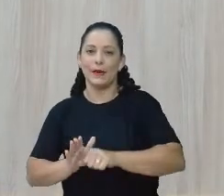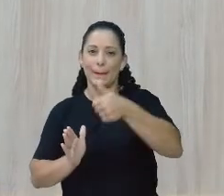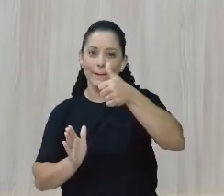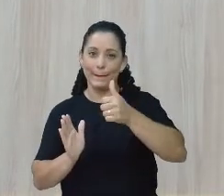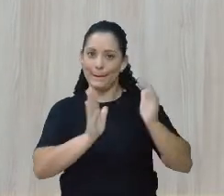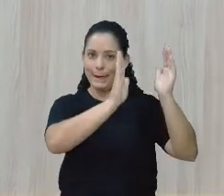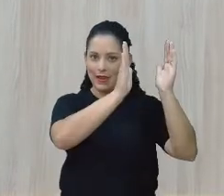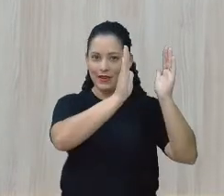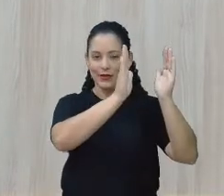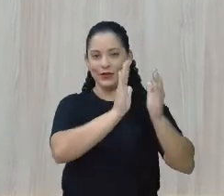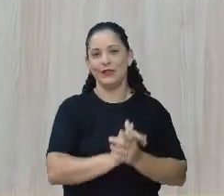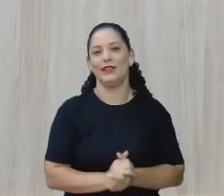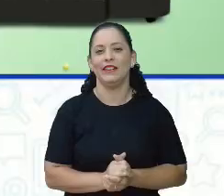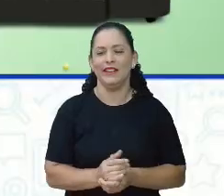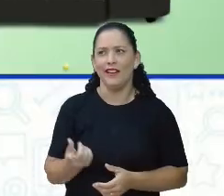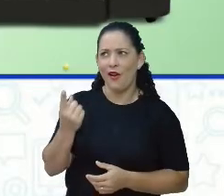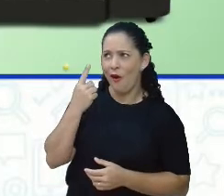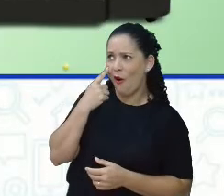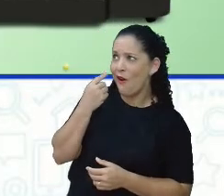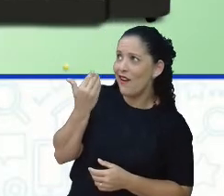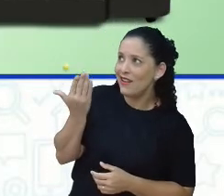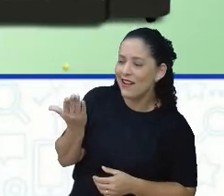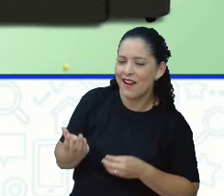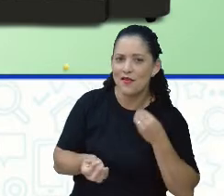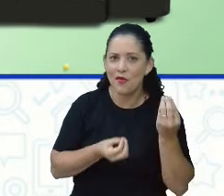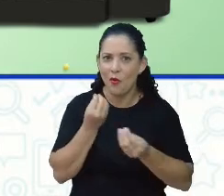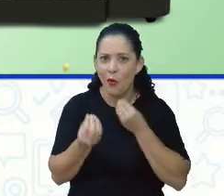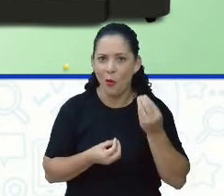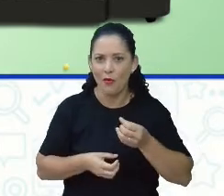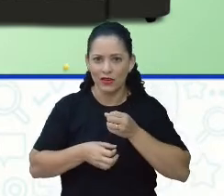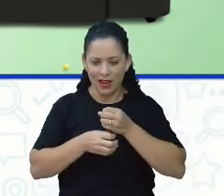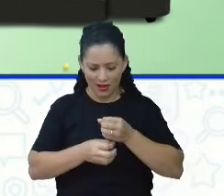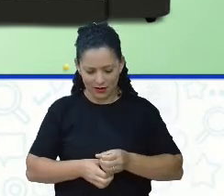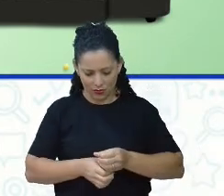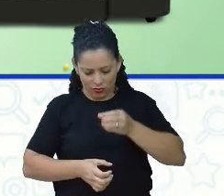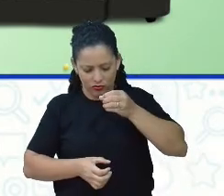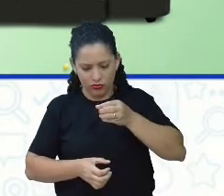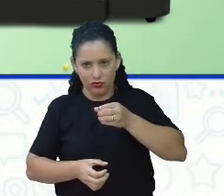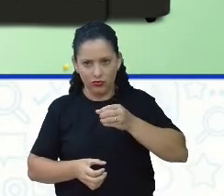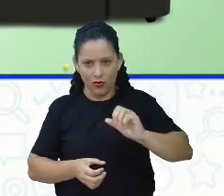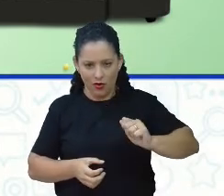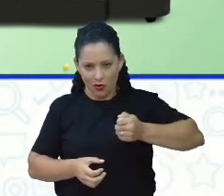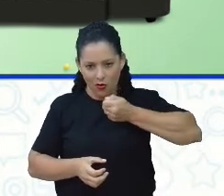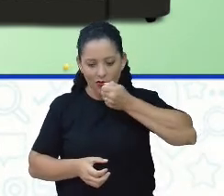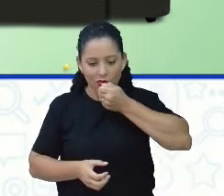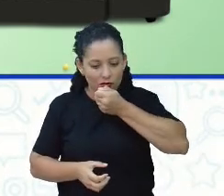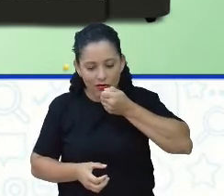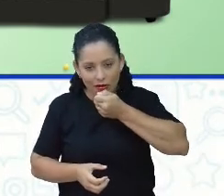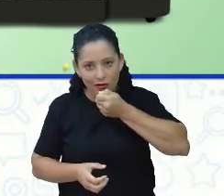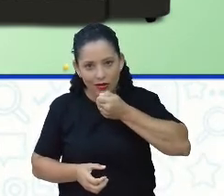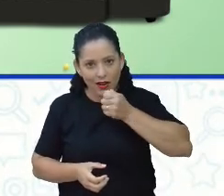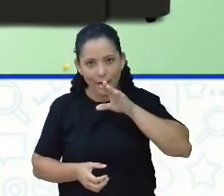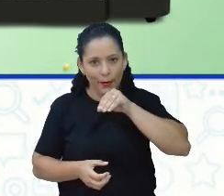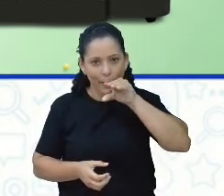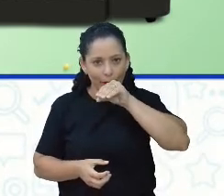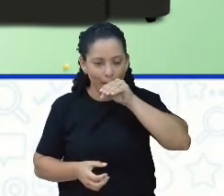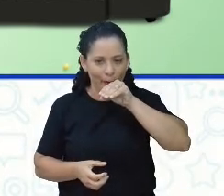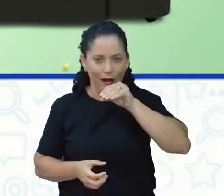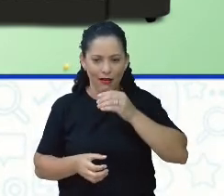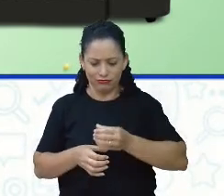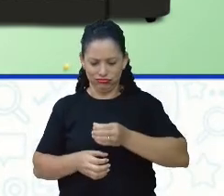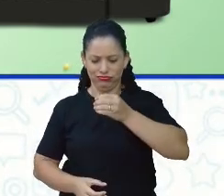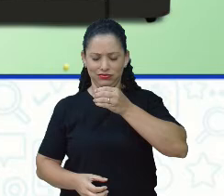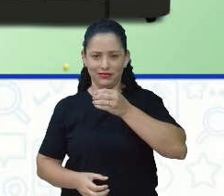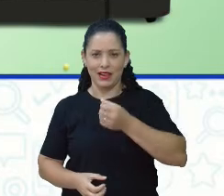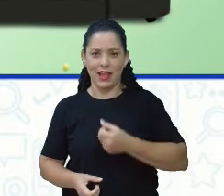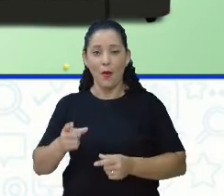ali, que a gente olha assim e pensa, meu Deus, como é que isso funcionava? Isso funcionava mesmo? Mas funcionava. Era um telefone, um dos primeiros